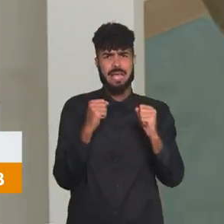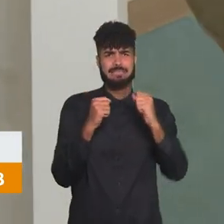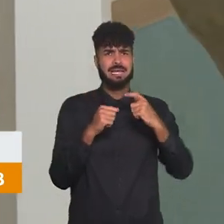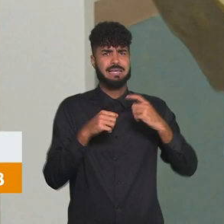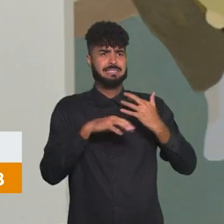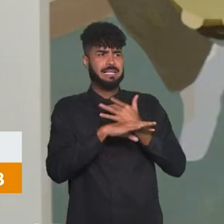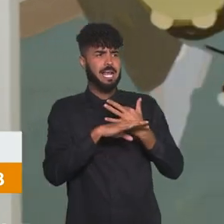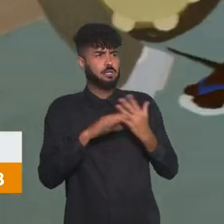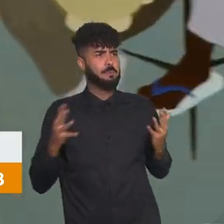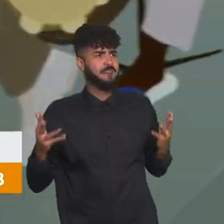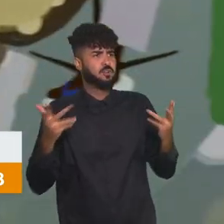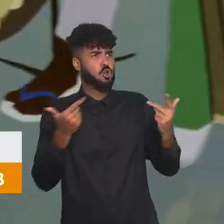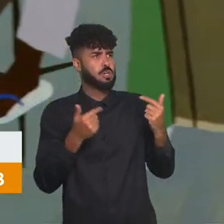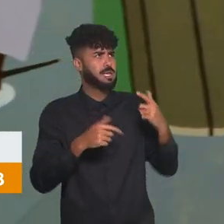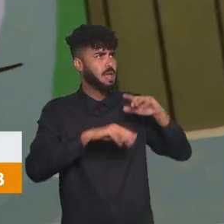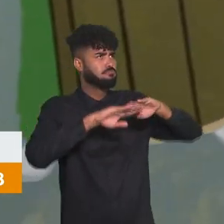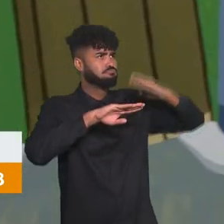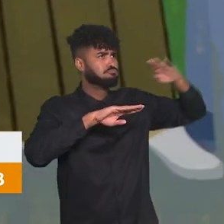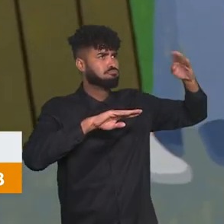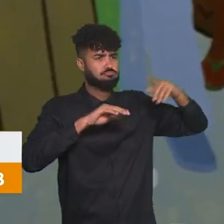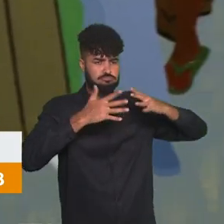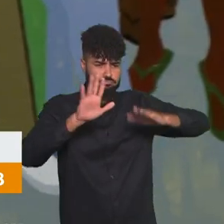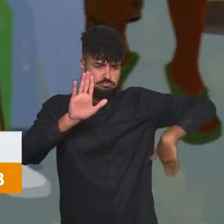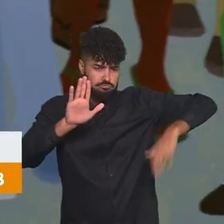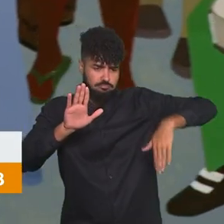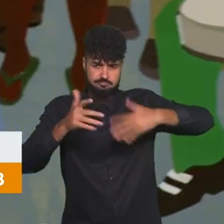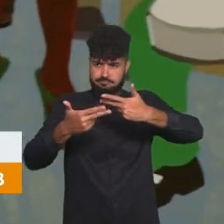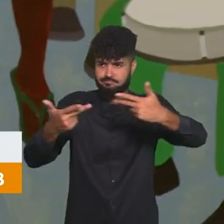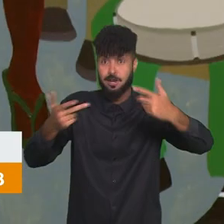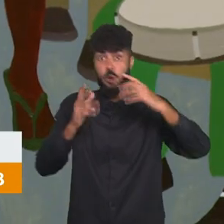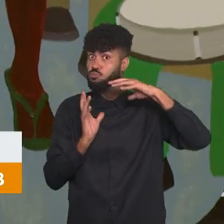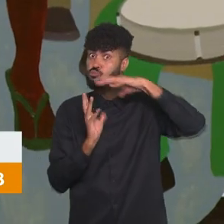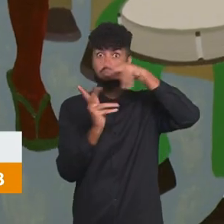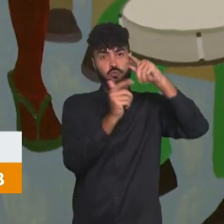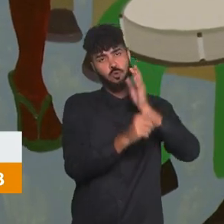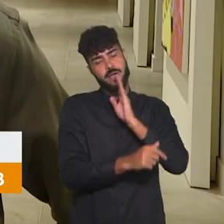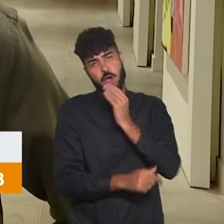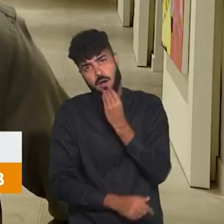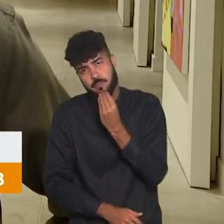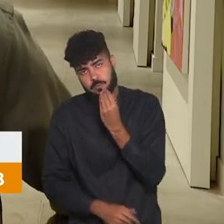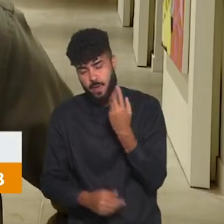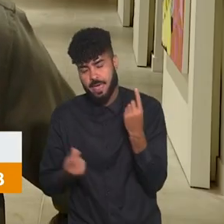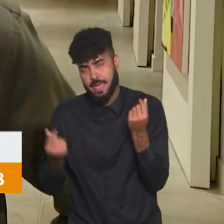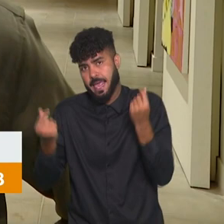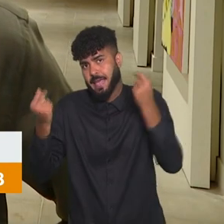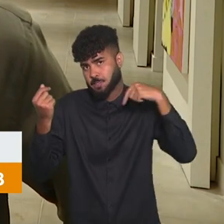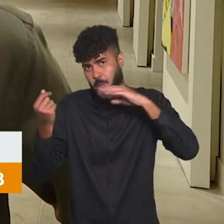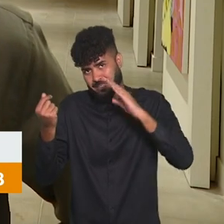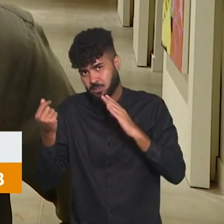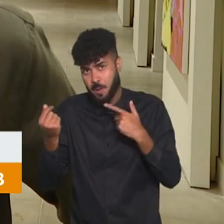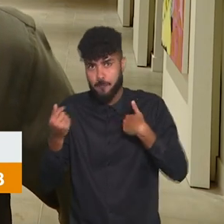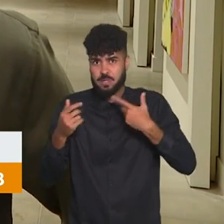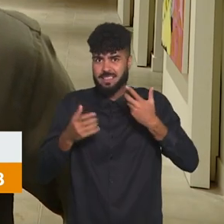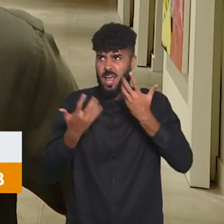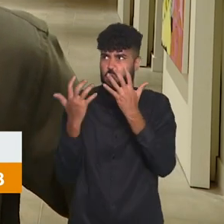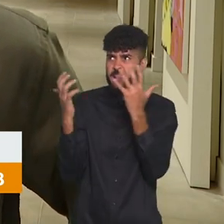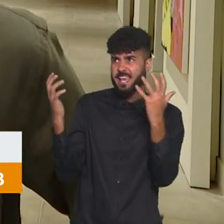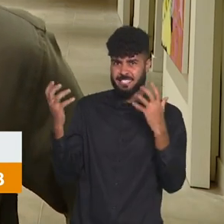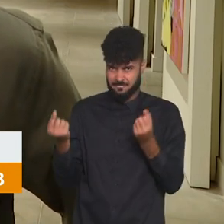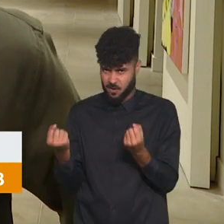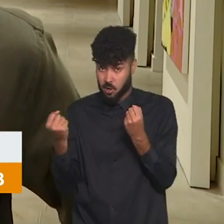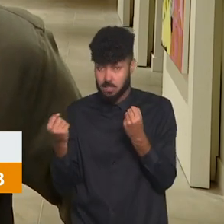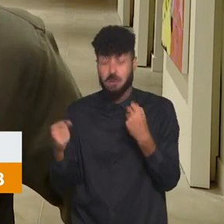cujas belezas naturais já são conhecidas mundialmente e é, obviamente, uma das nossas principais riquezas, mas também os